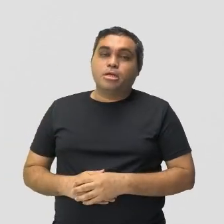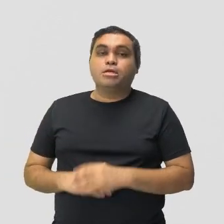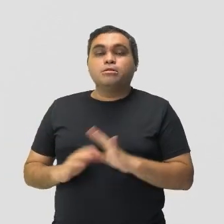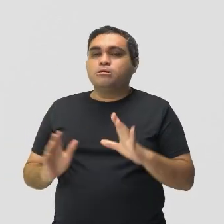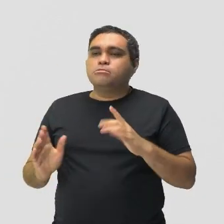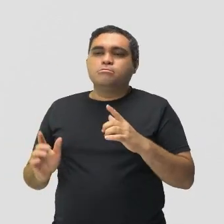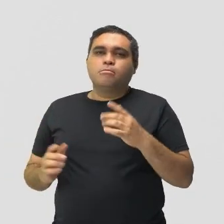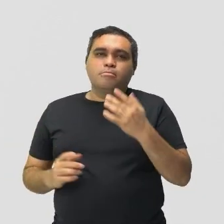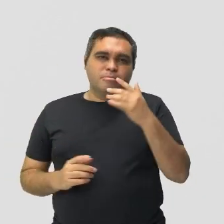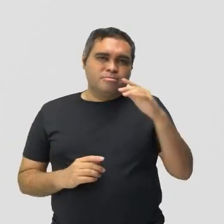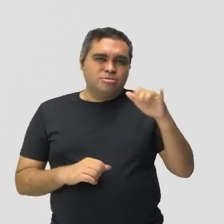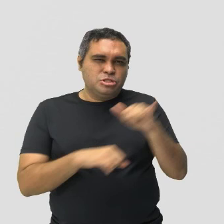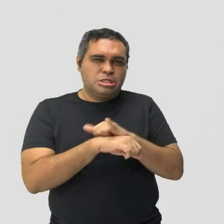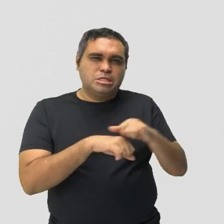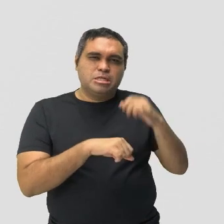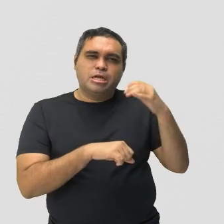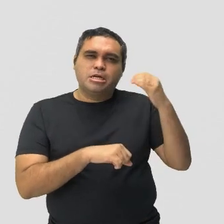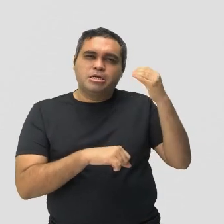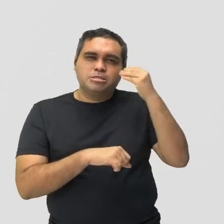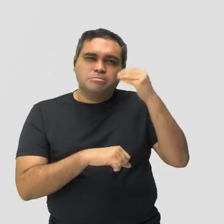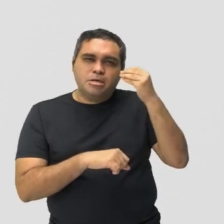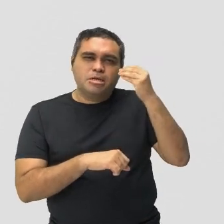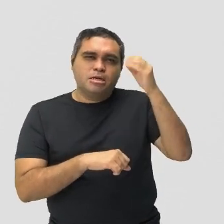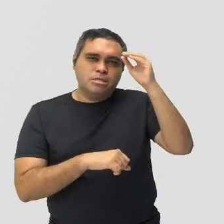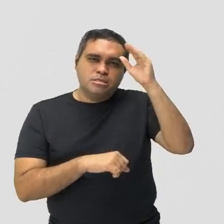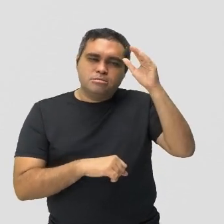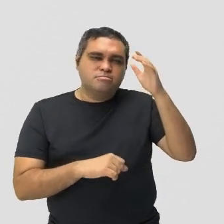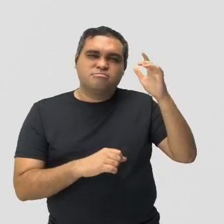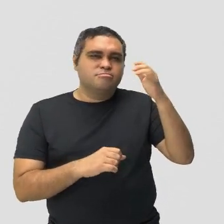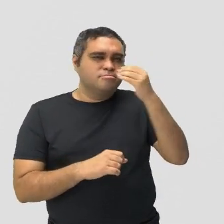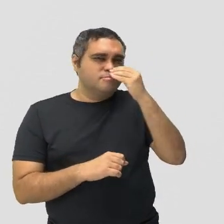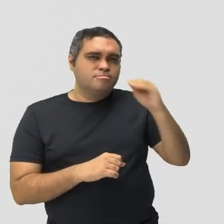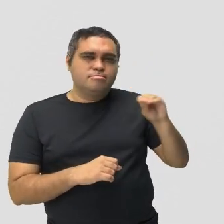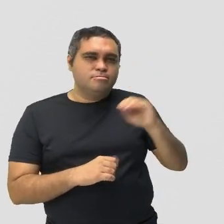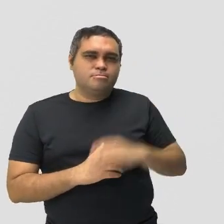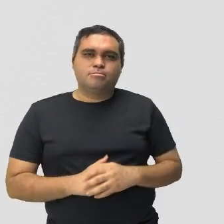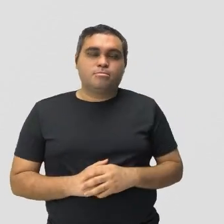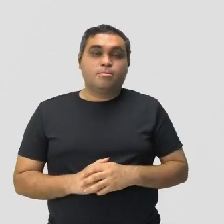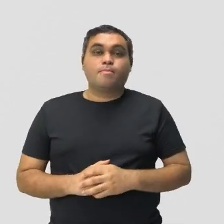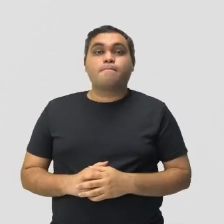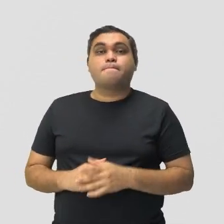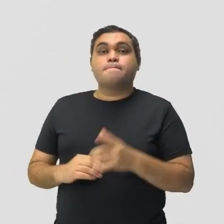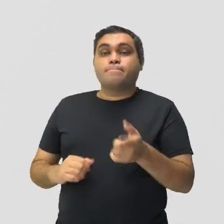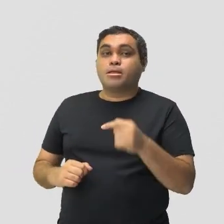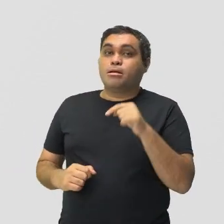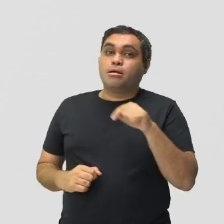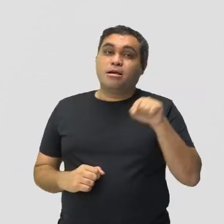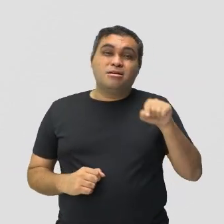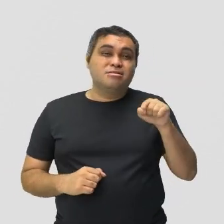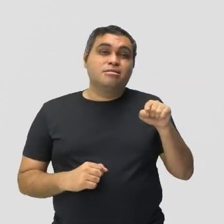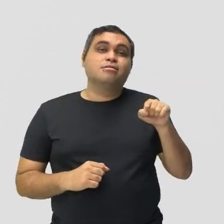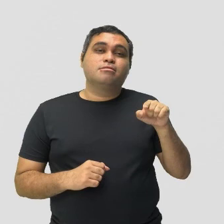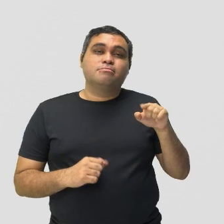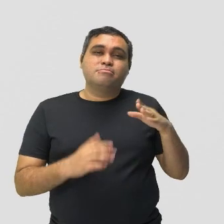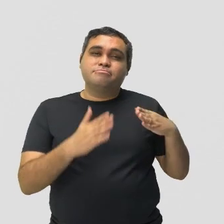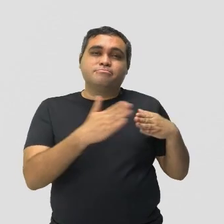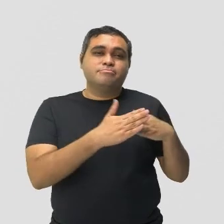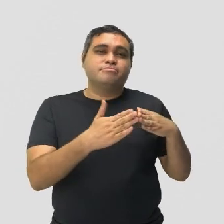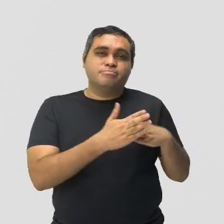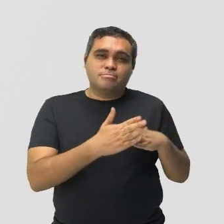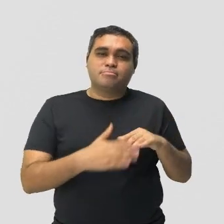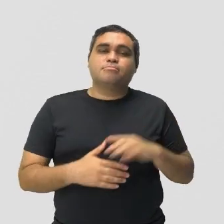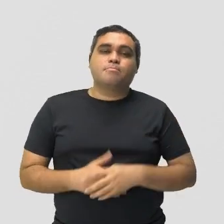não se valoriza muito a técnica, que a técnica é finita. Tá certo? Então,